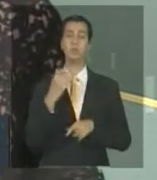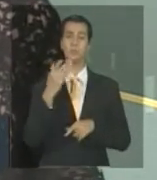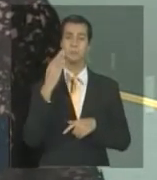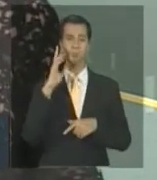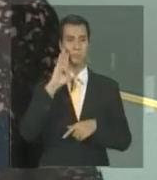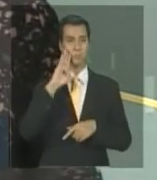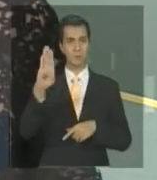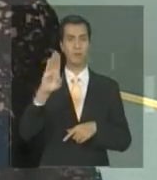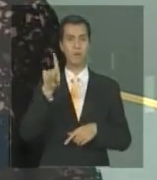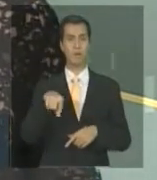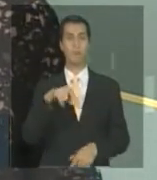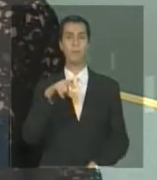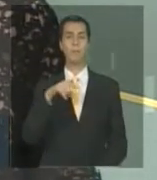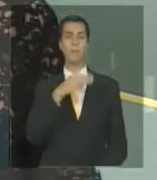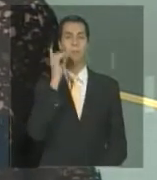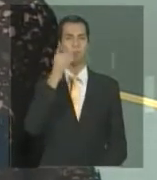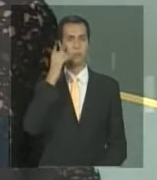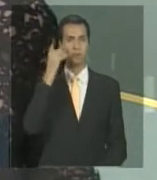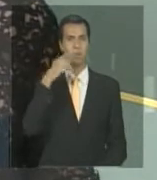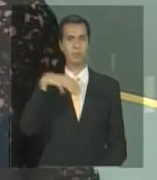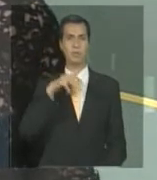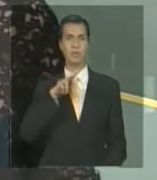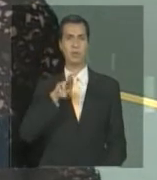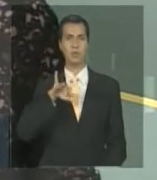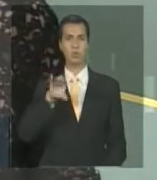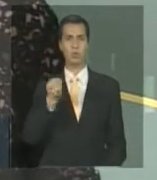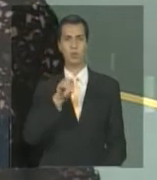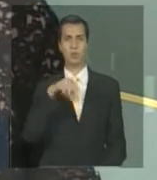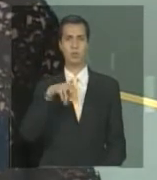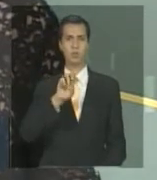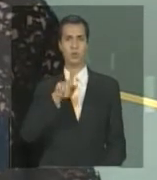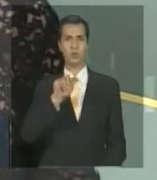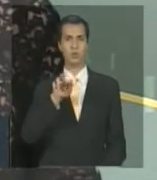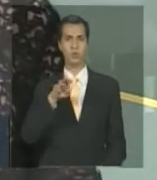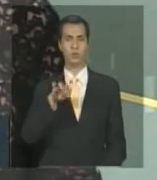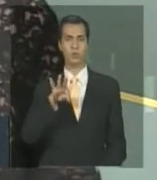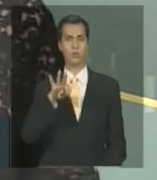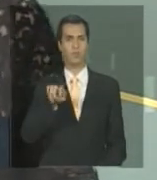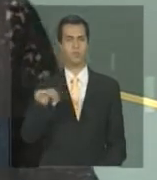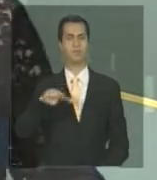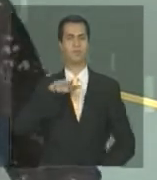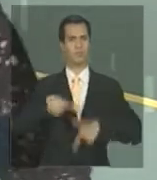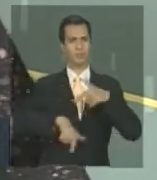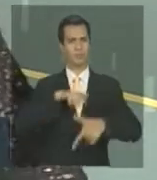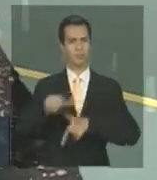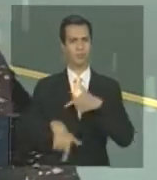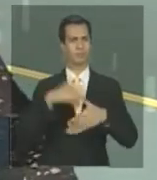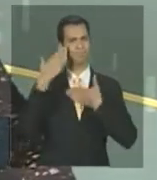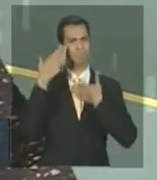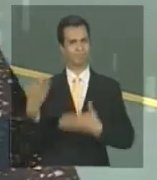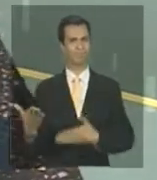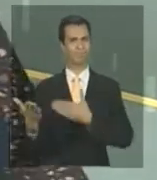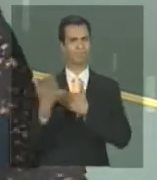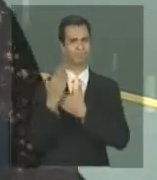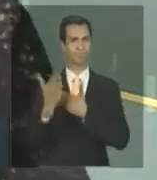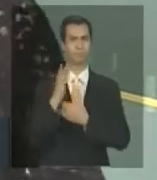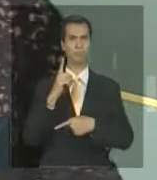do deputado Mário Negromonte nesse período em que esteve à frente do Ministério das